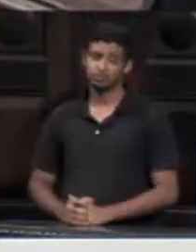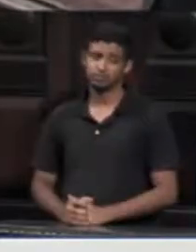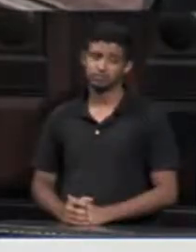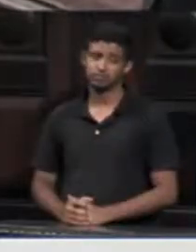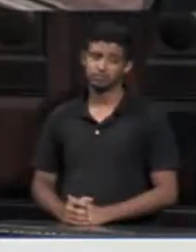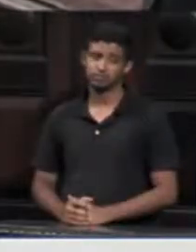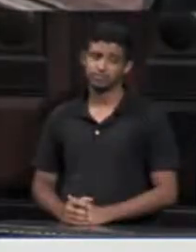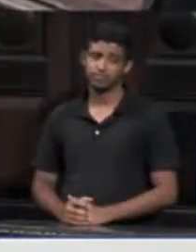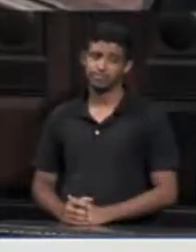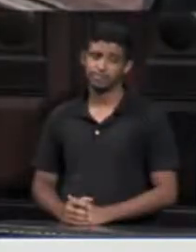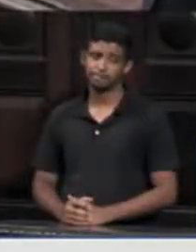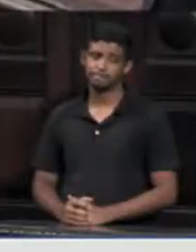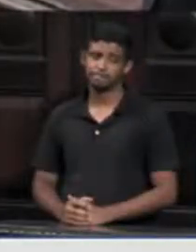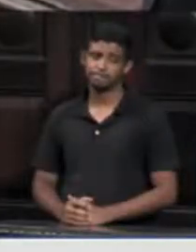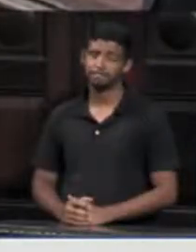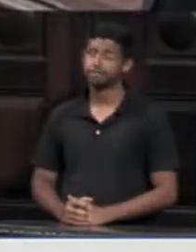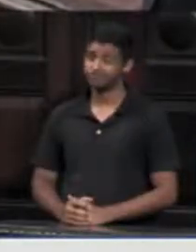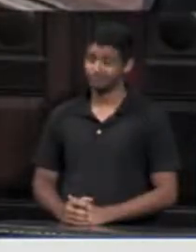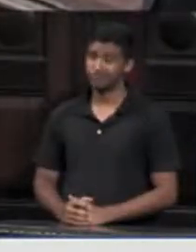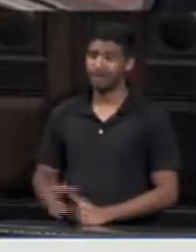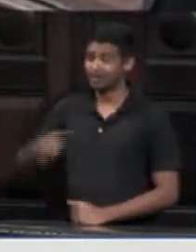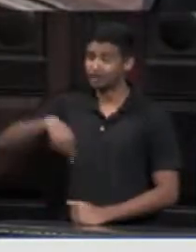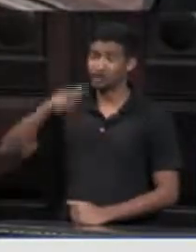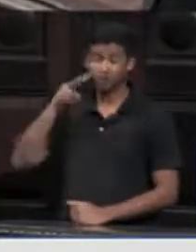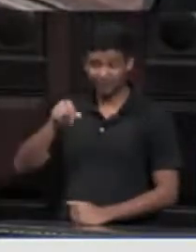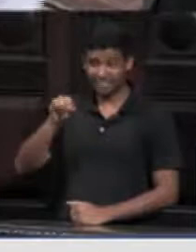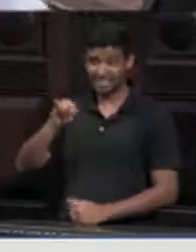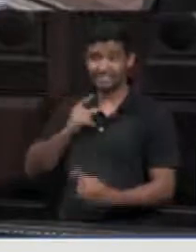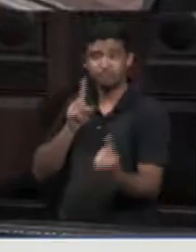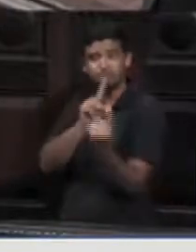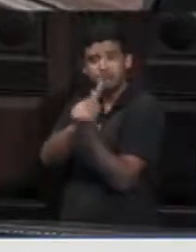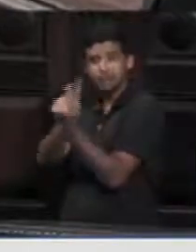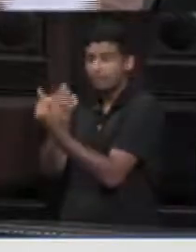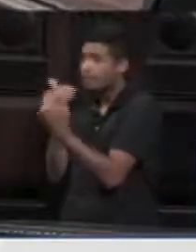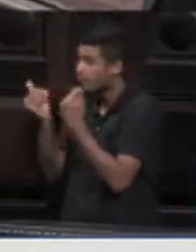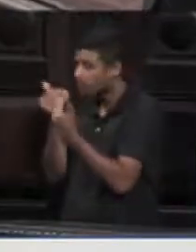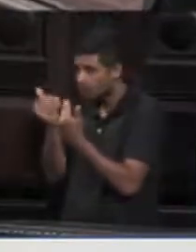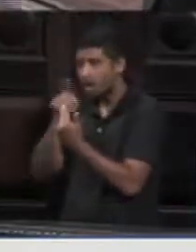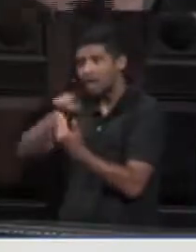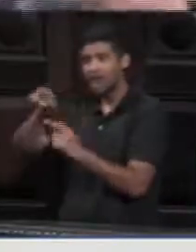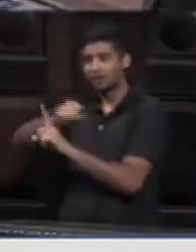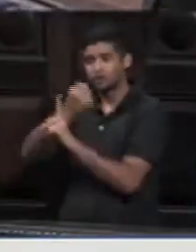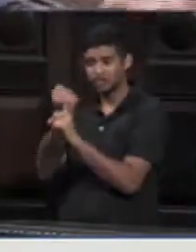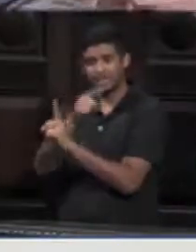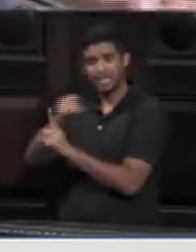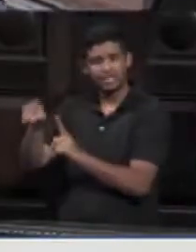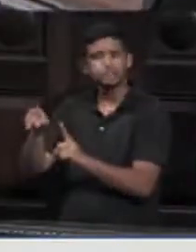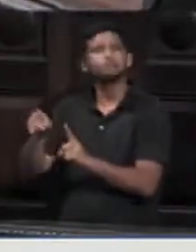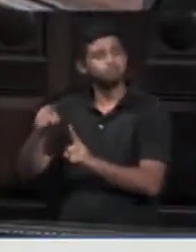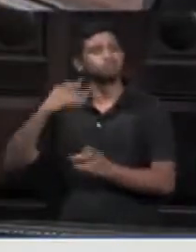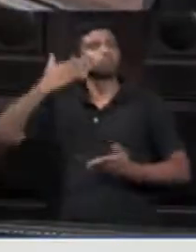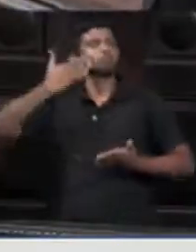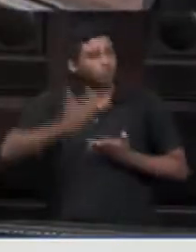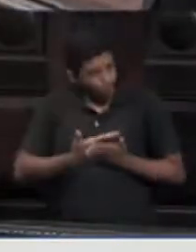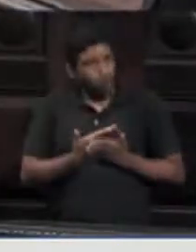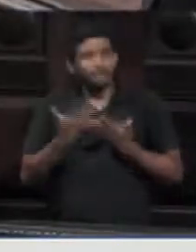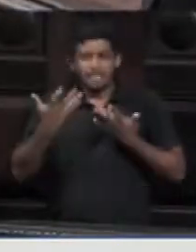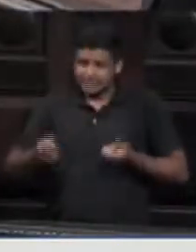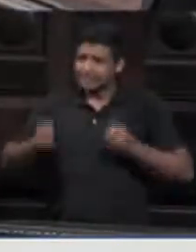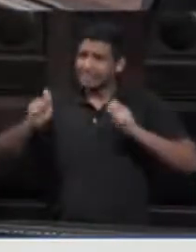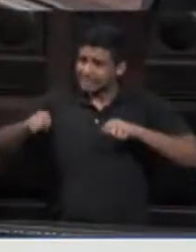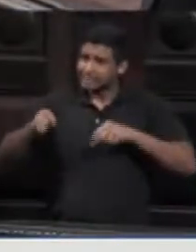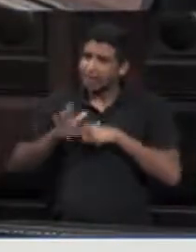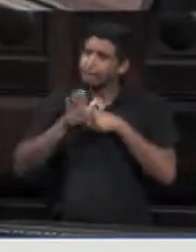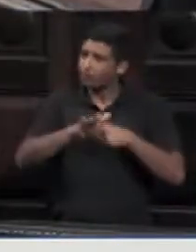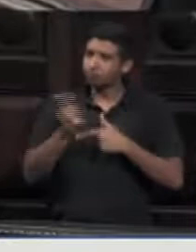civil sai fortalecida em relação ao texto final, e esse depoimento que eu quero dar ao deputado Eliomar, que nós lutávamos juntos por essa bandeira, e eu posso assegurar